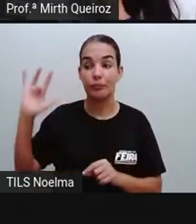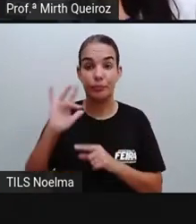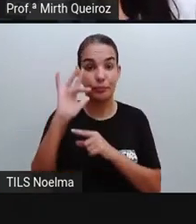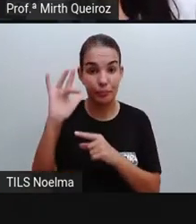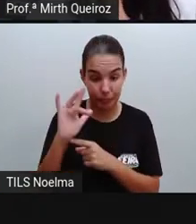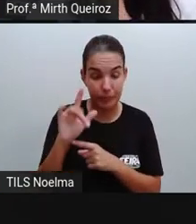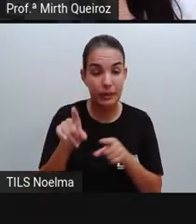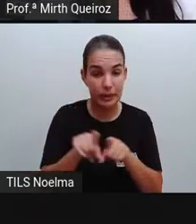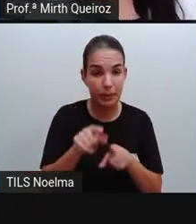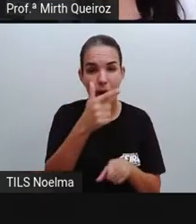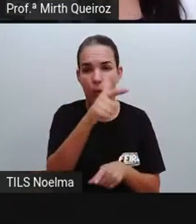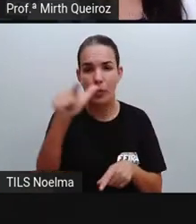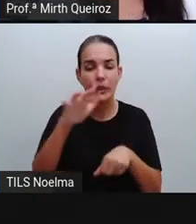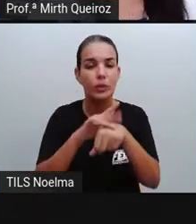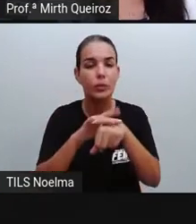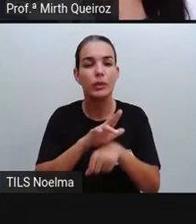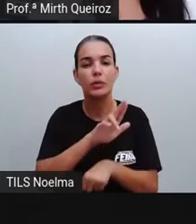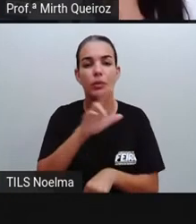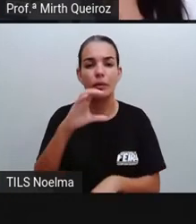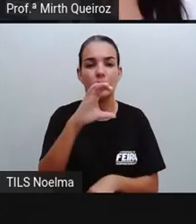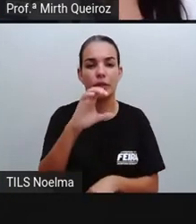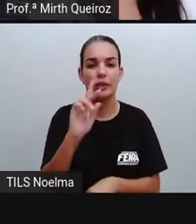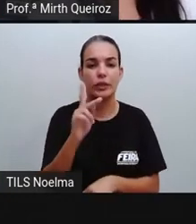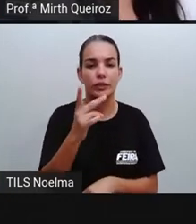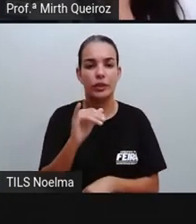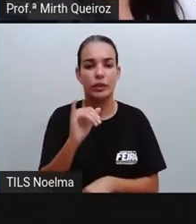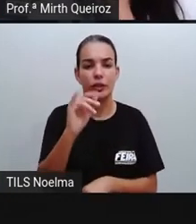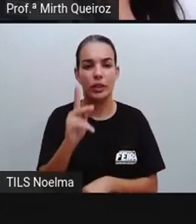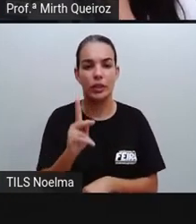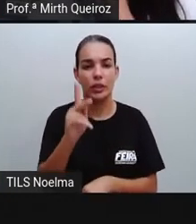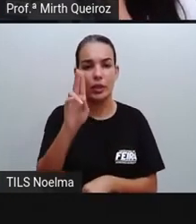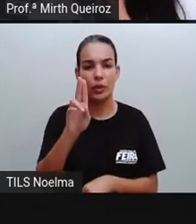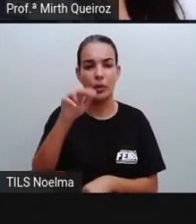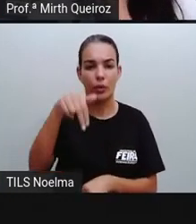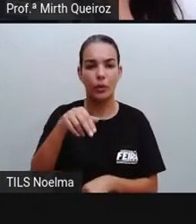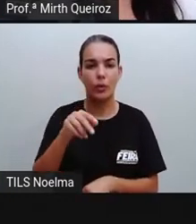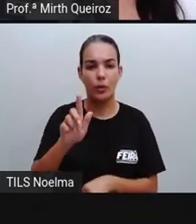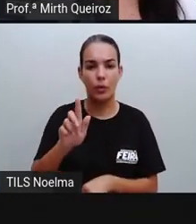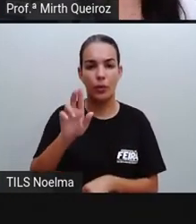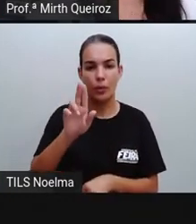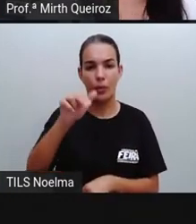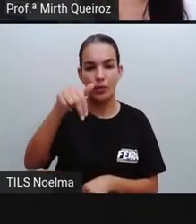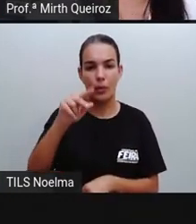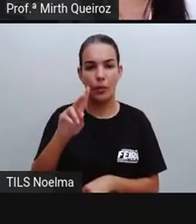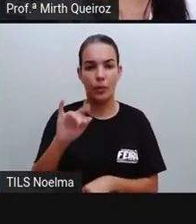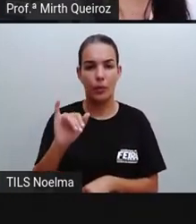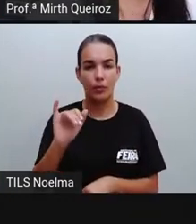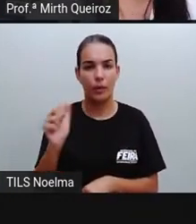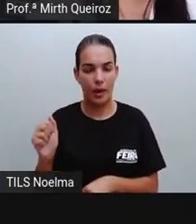outro tipo de doença que é causado pelo vírus da mesma família, né? Flavivírus, né? E